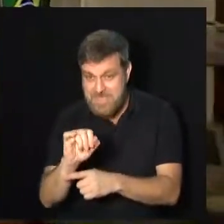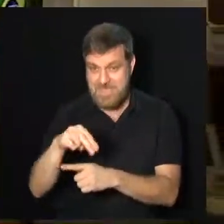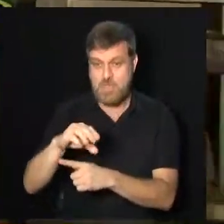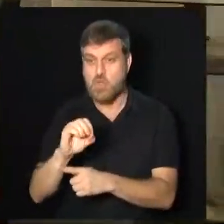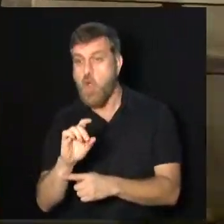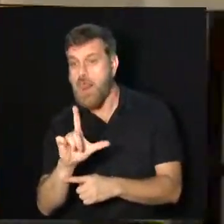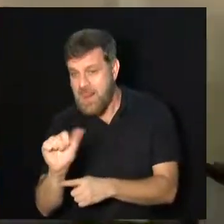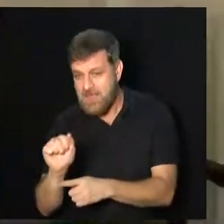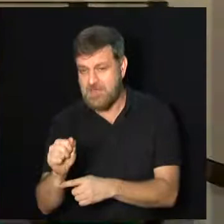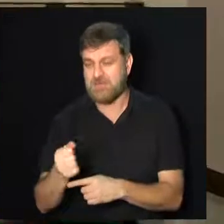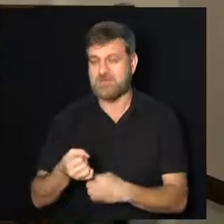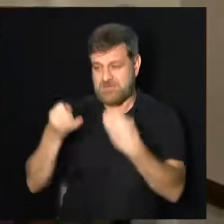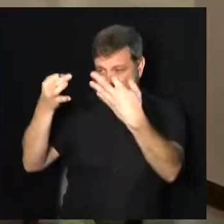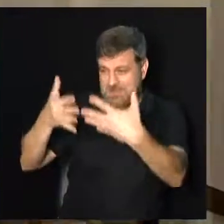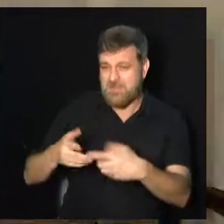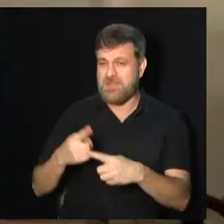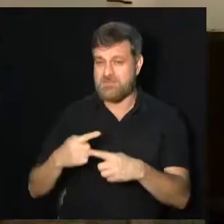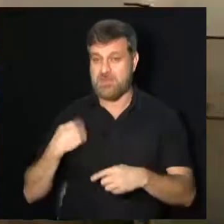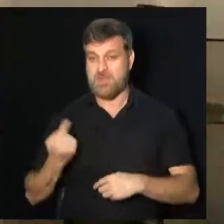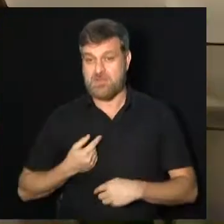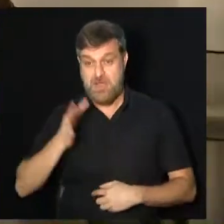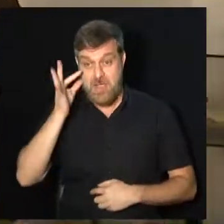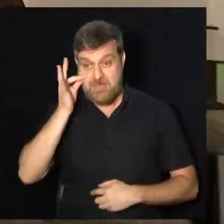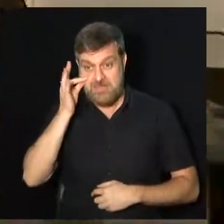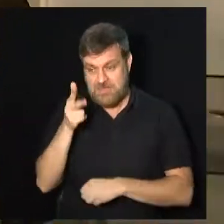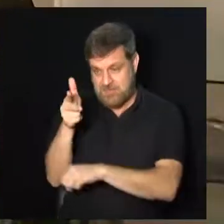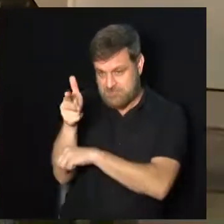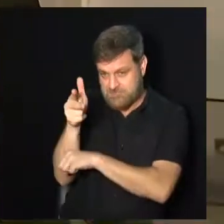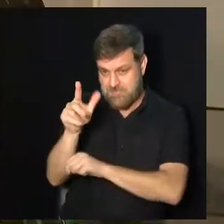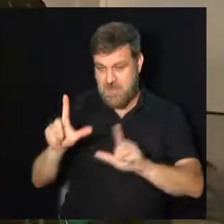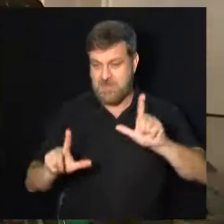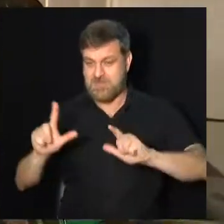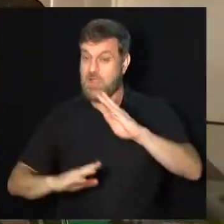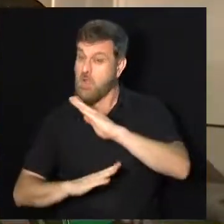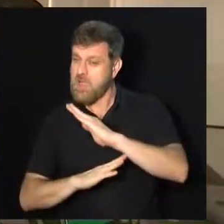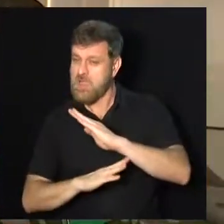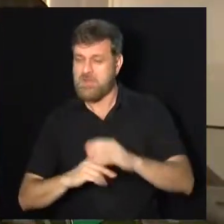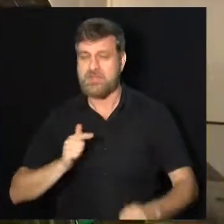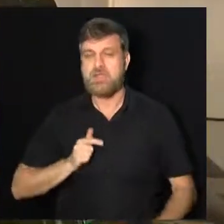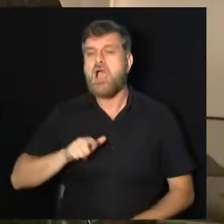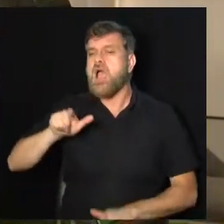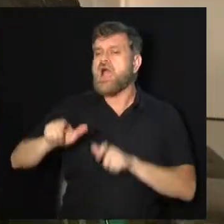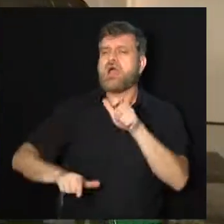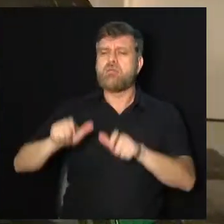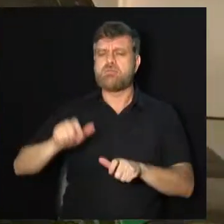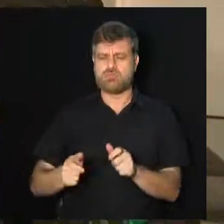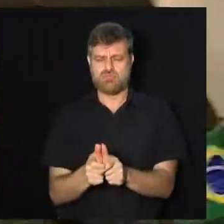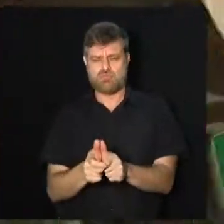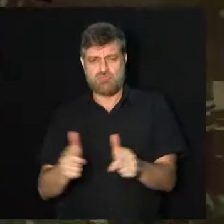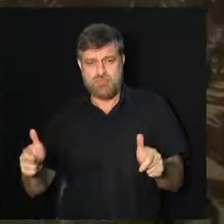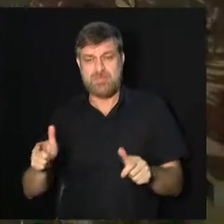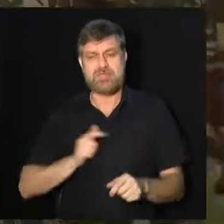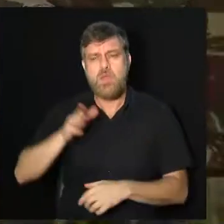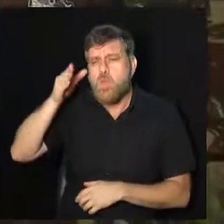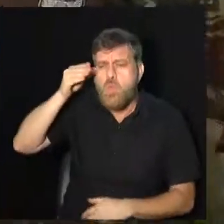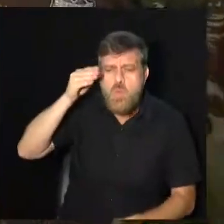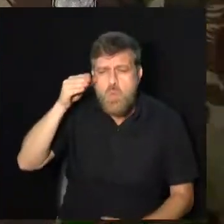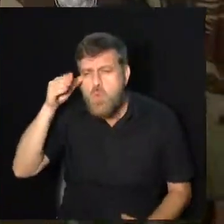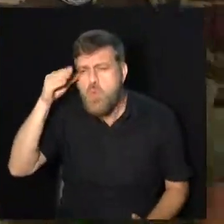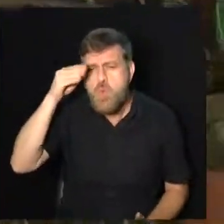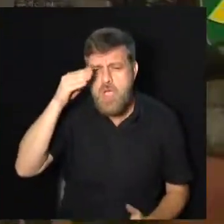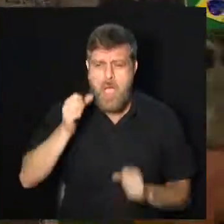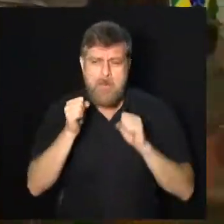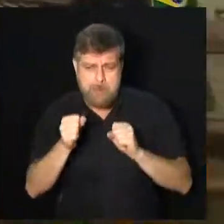aqui também. Estamos ao vivo no Jornal Câmara Notícia e muita gente, evidentemente, né, Gabriel, tem curiosidade. Será que